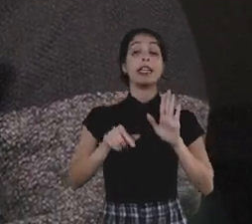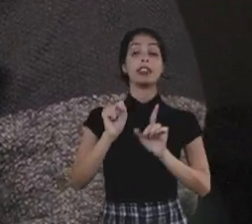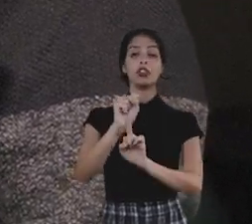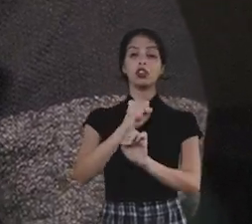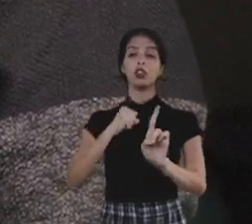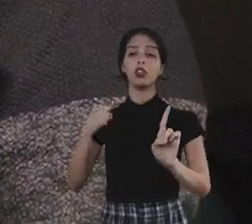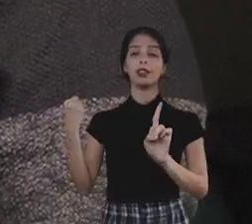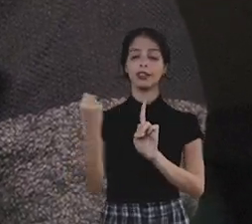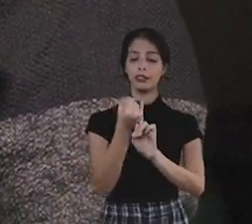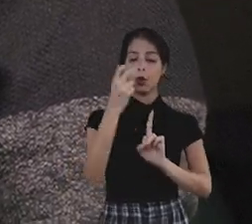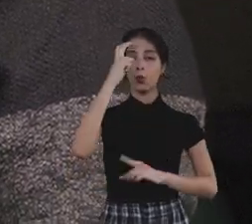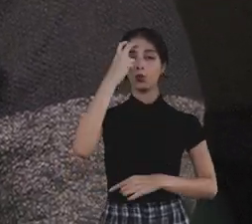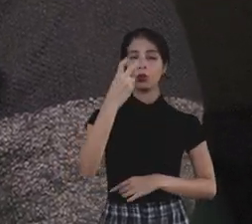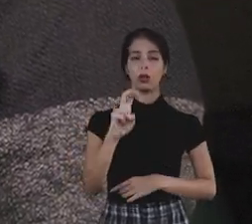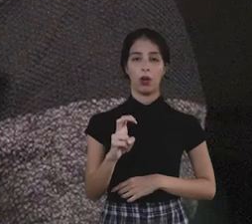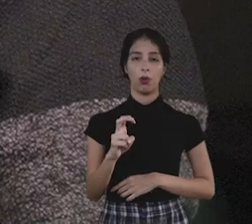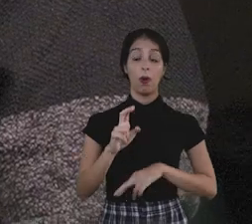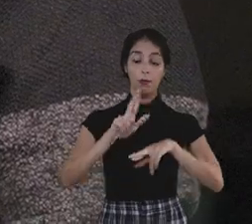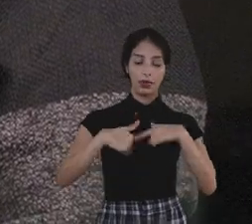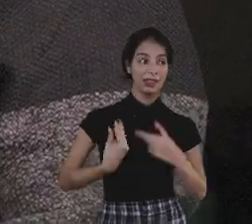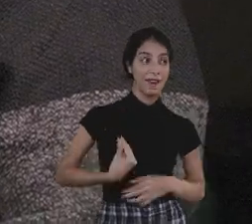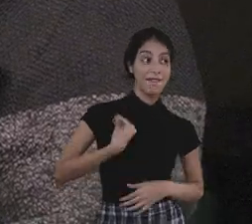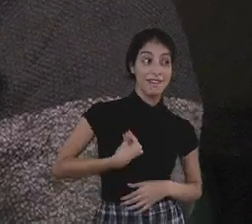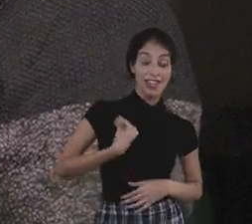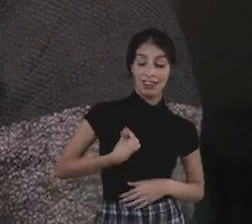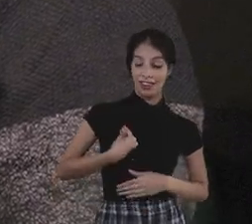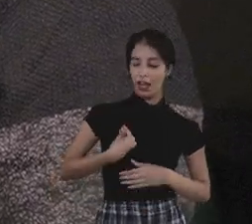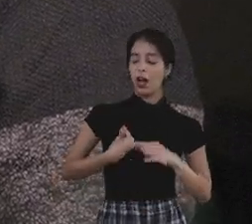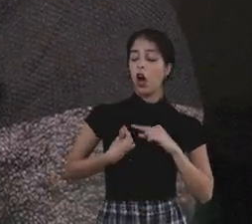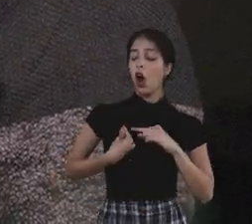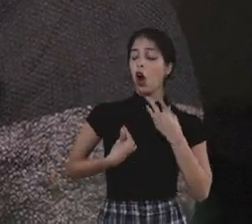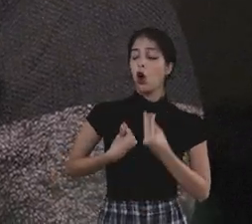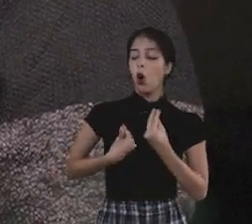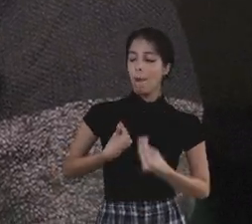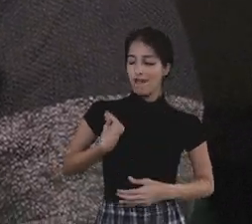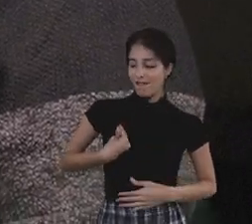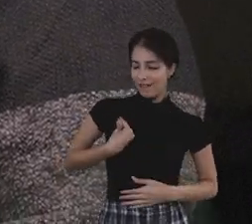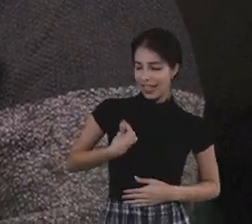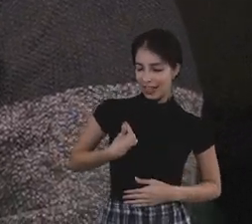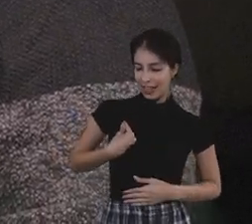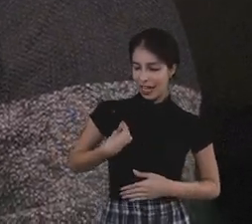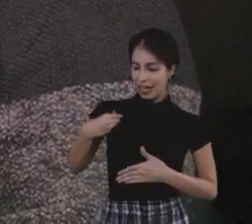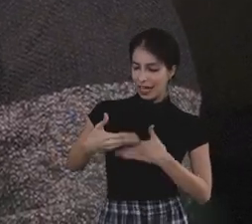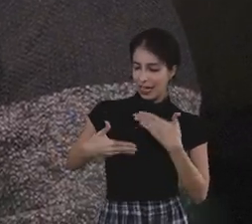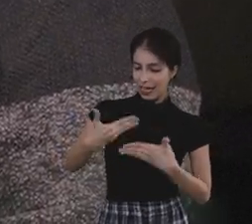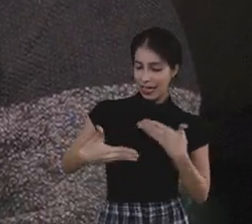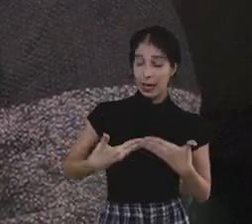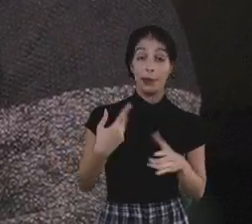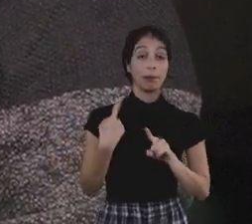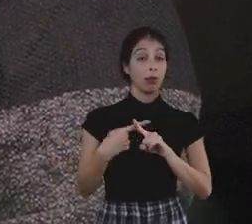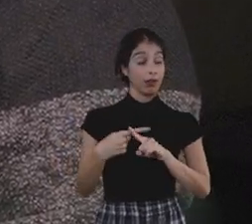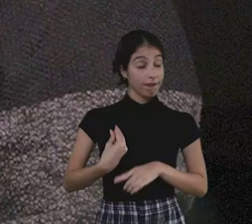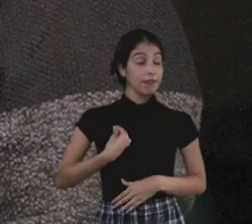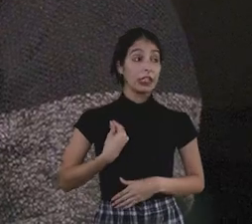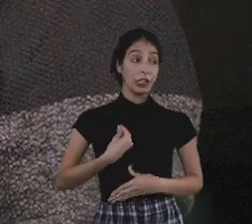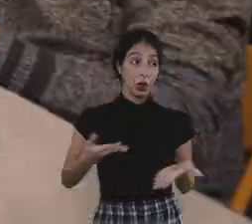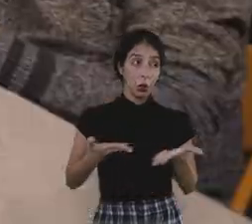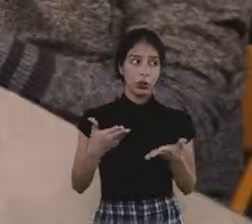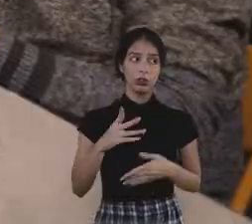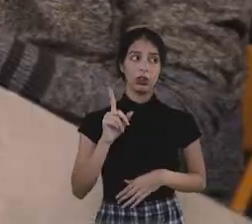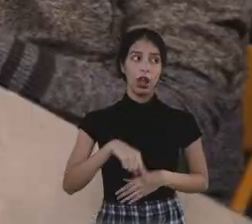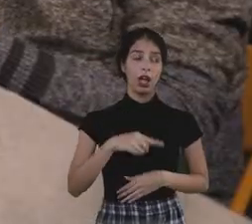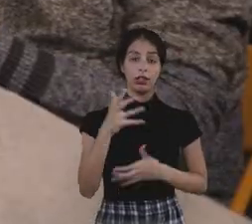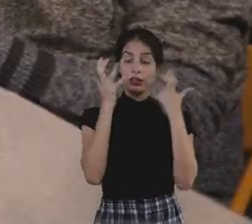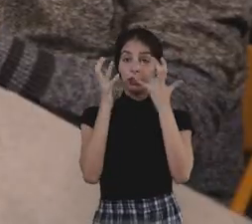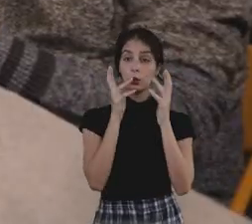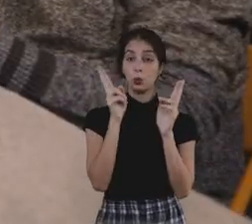resultado da nossa vida é resultado da forma como a gente tá vivendo né Eh que tem a ver com a aceleração da